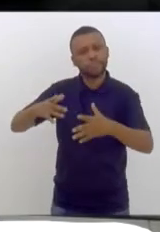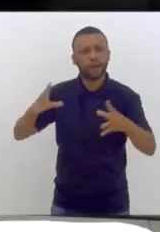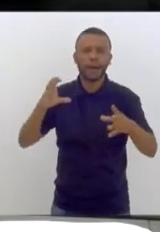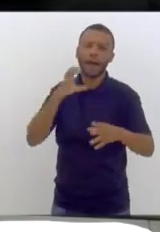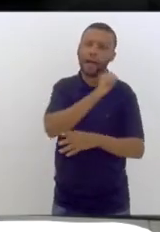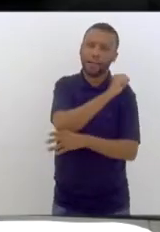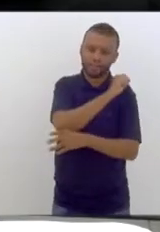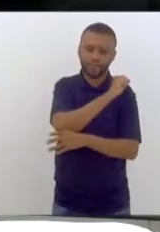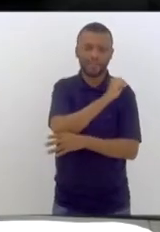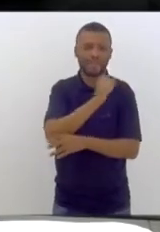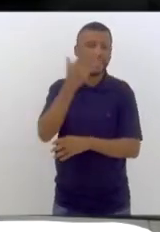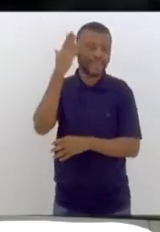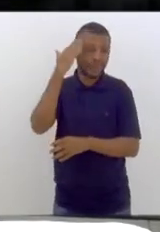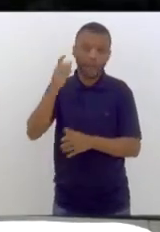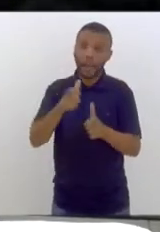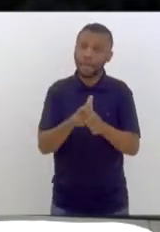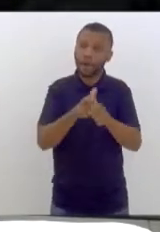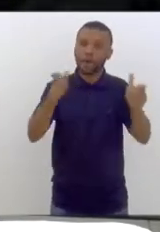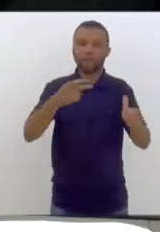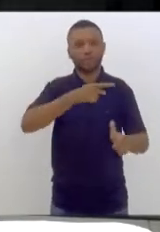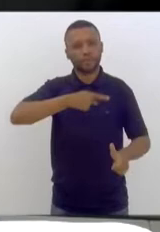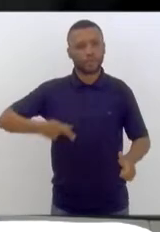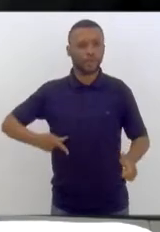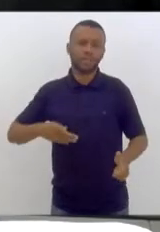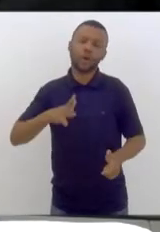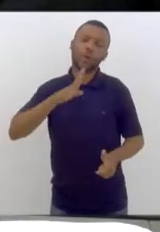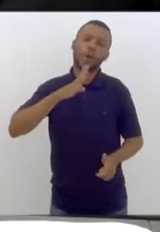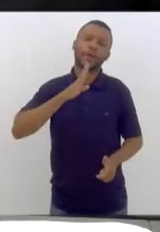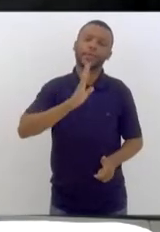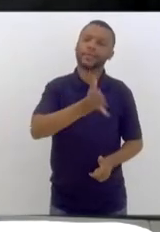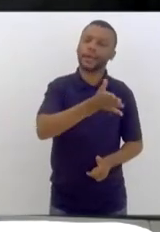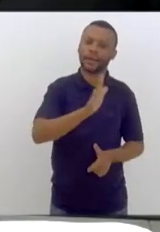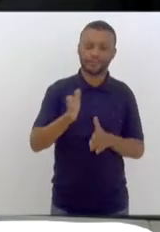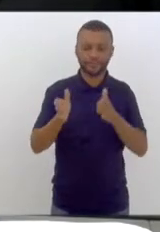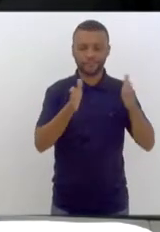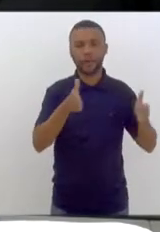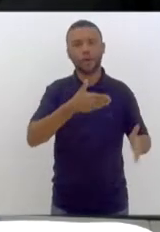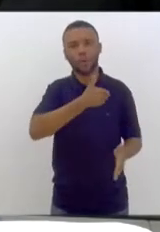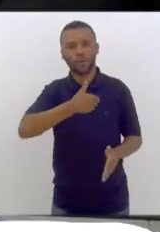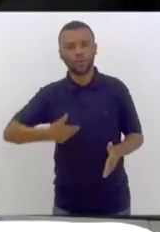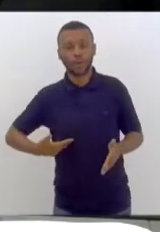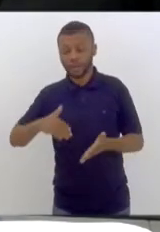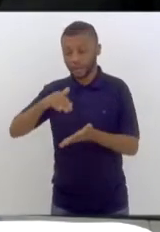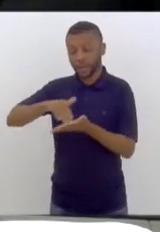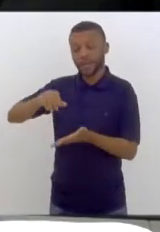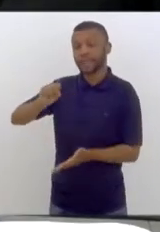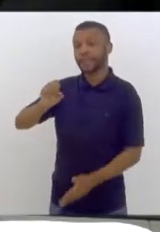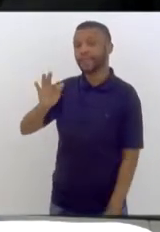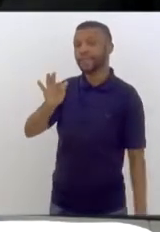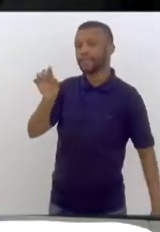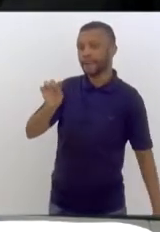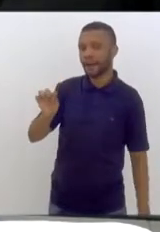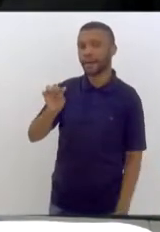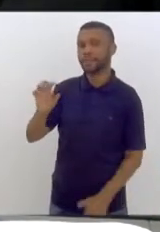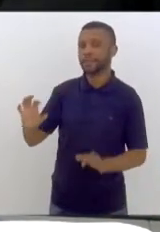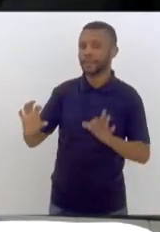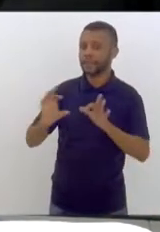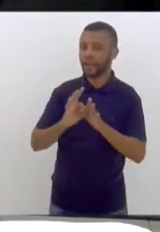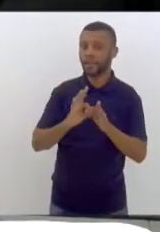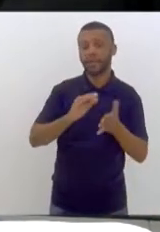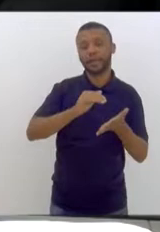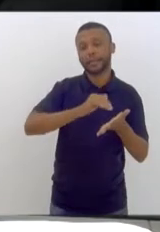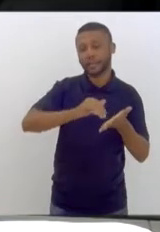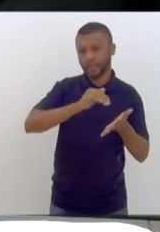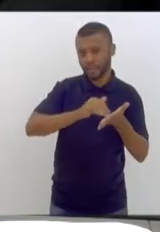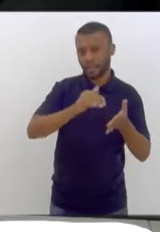conheça. O Estado, obviamente, a Secretaria de Fazenda, através da Subsecretaria de Receita,